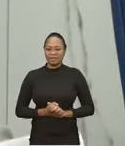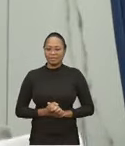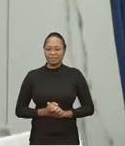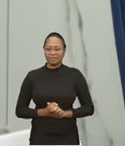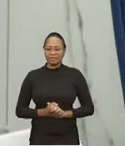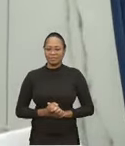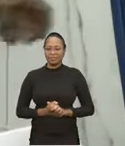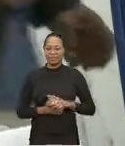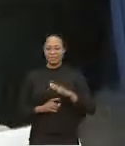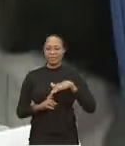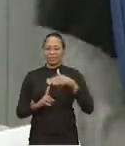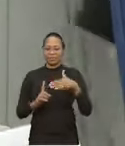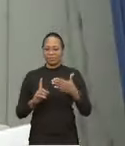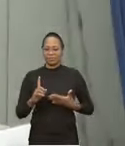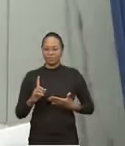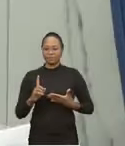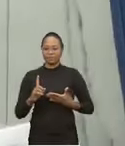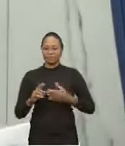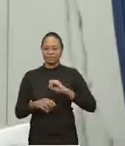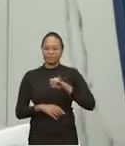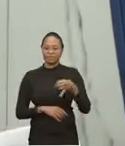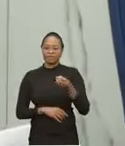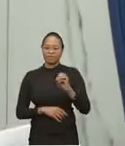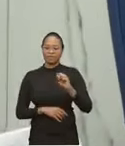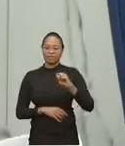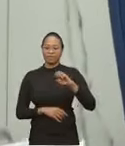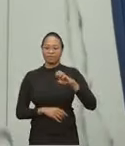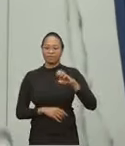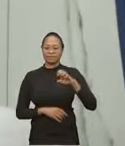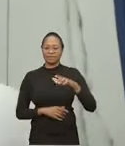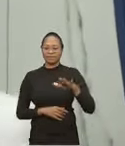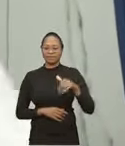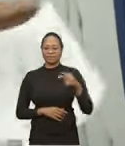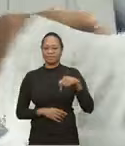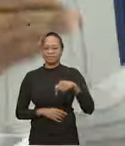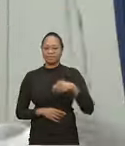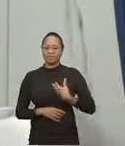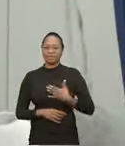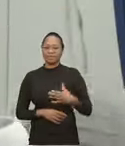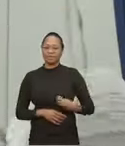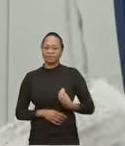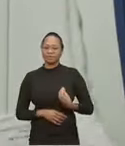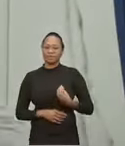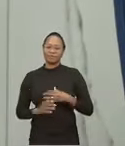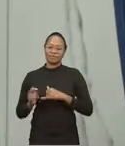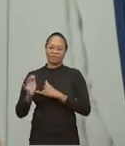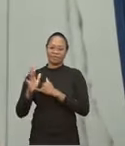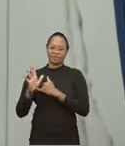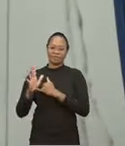Concede honraria José Hélio Santos, a honraria de cidadão de Camaçari.